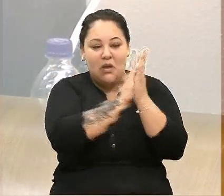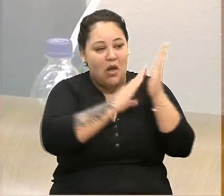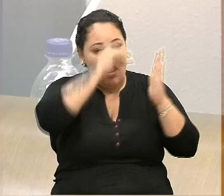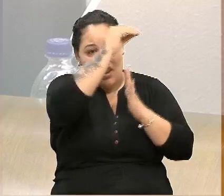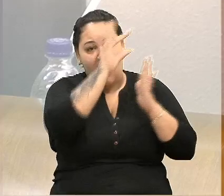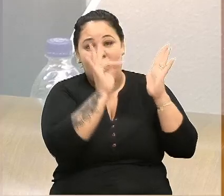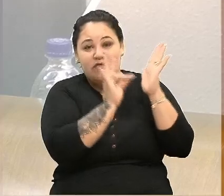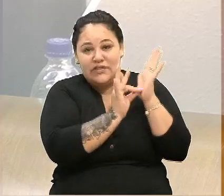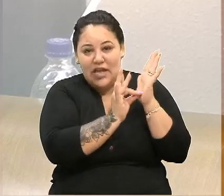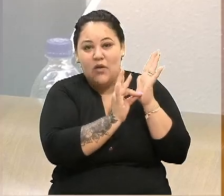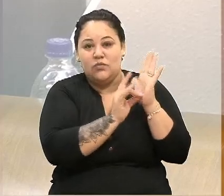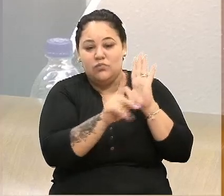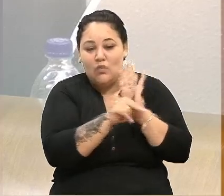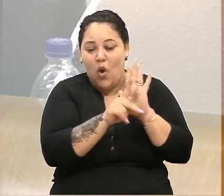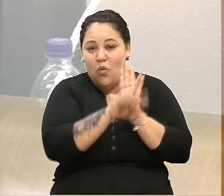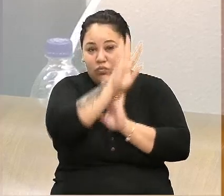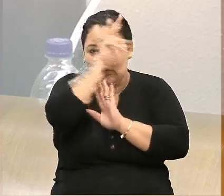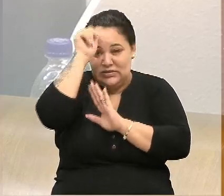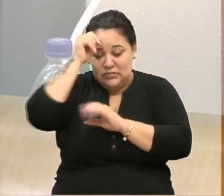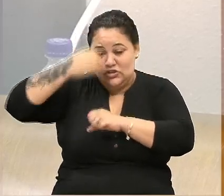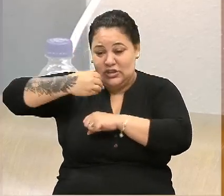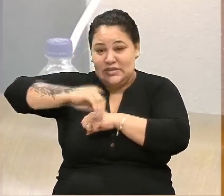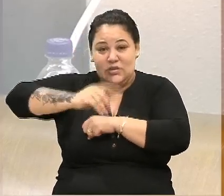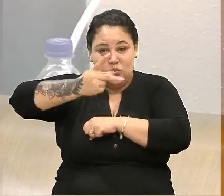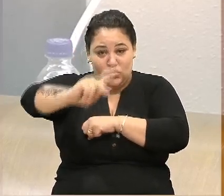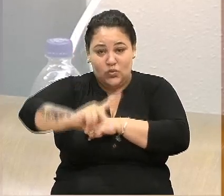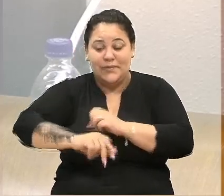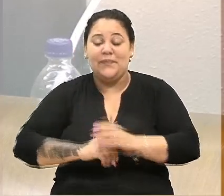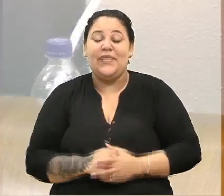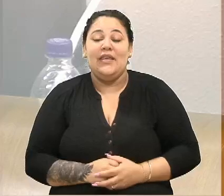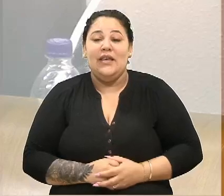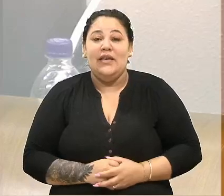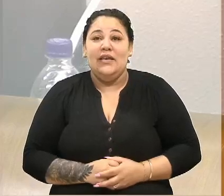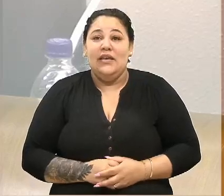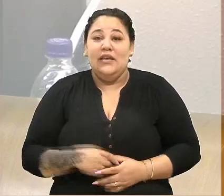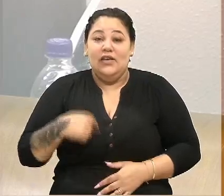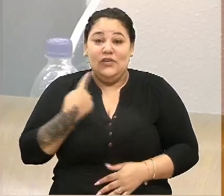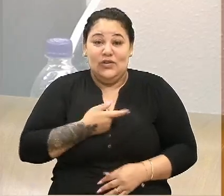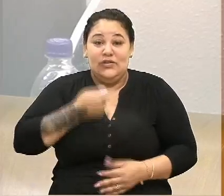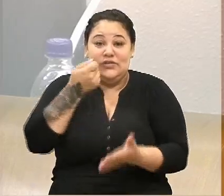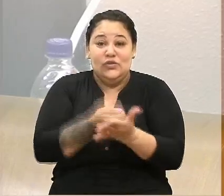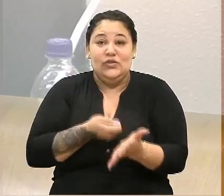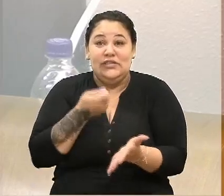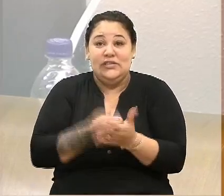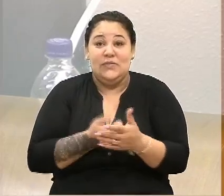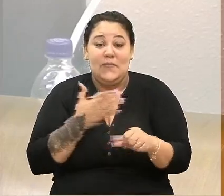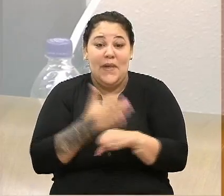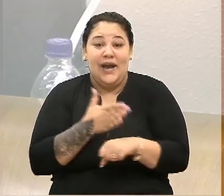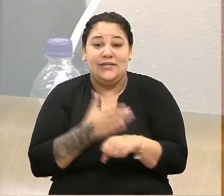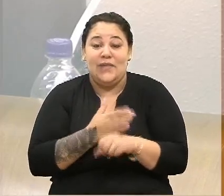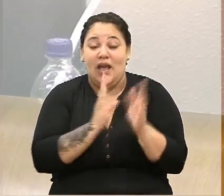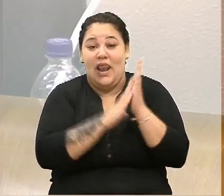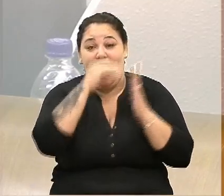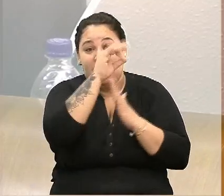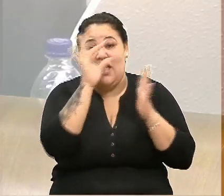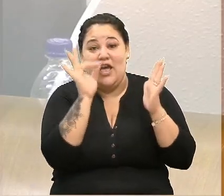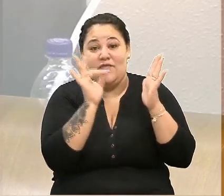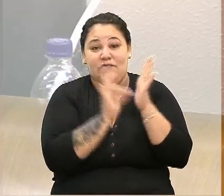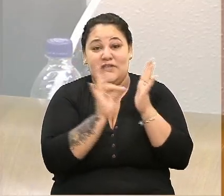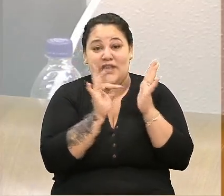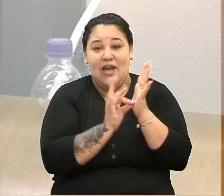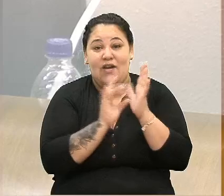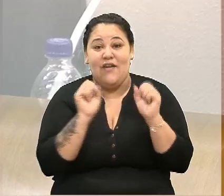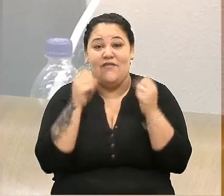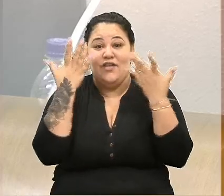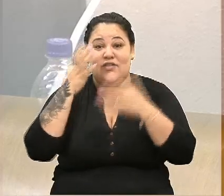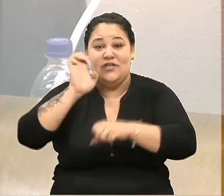oficial, né, do município, a partir de uma proposição sua, e que nós estamos lutando para que faça parte também do calendário oficial de eventos do Estado,